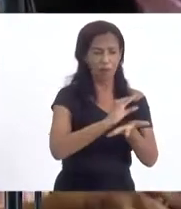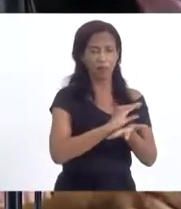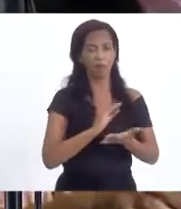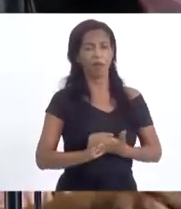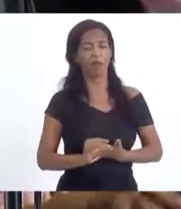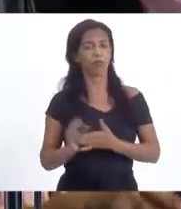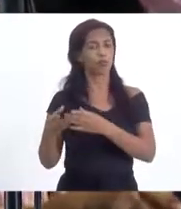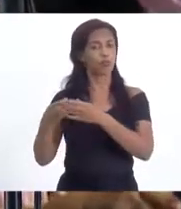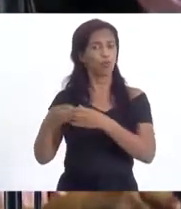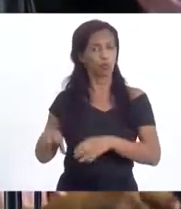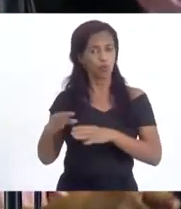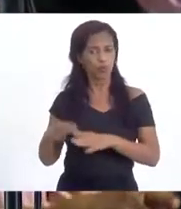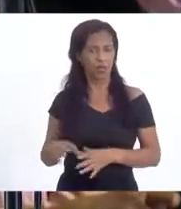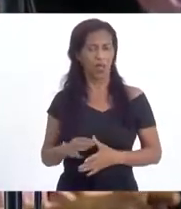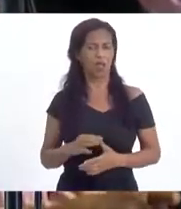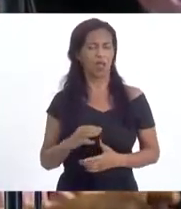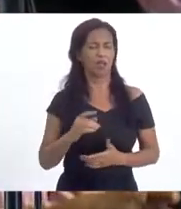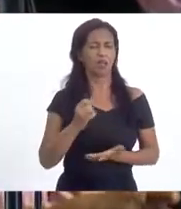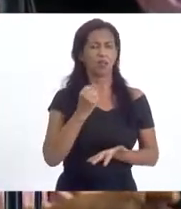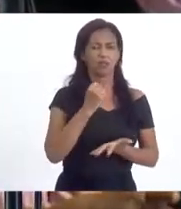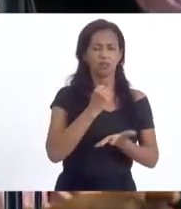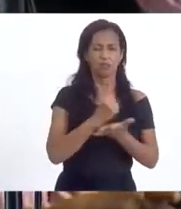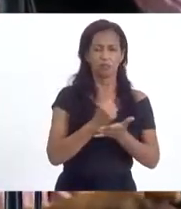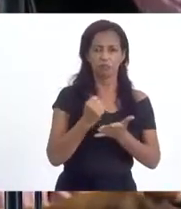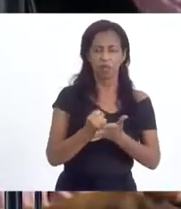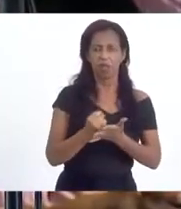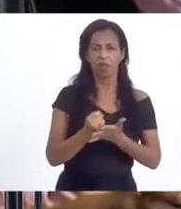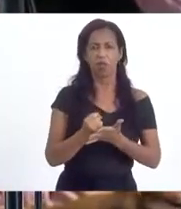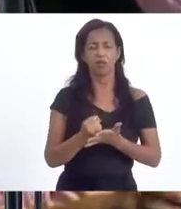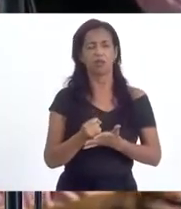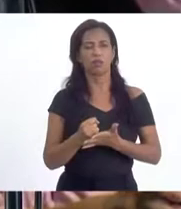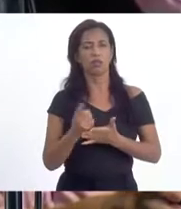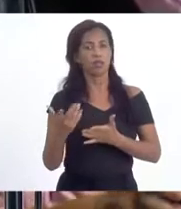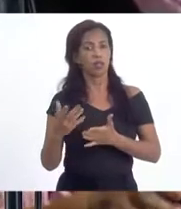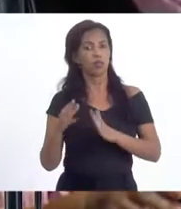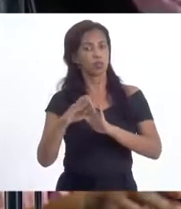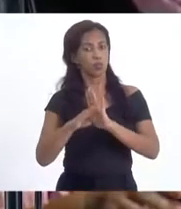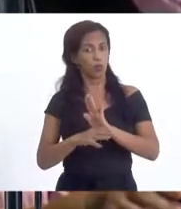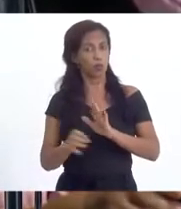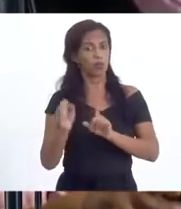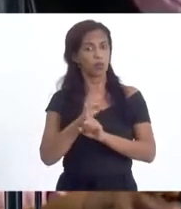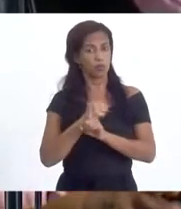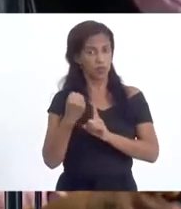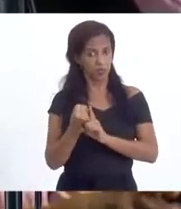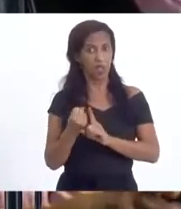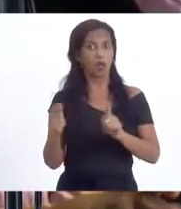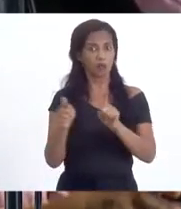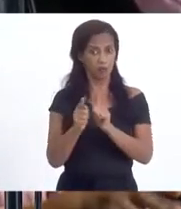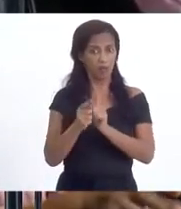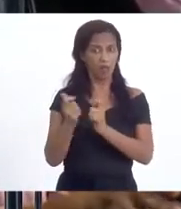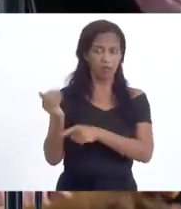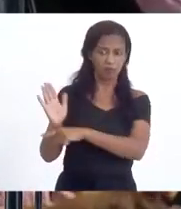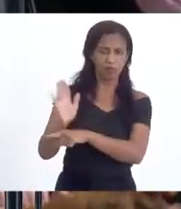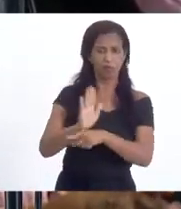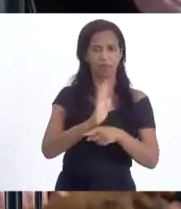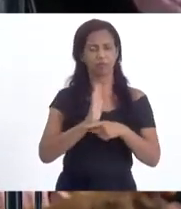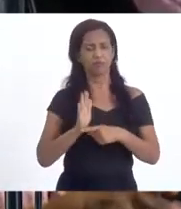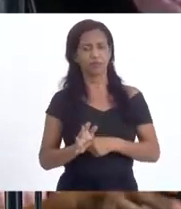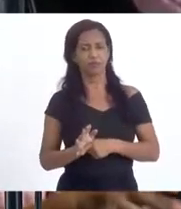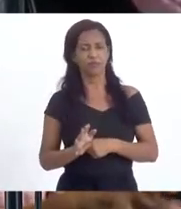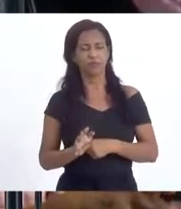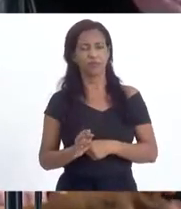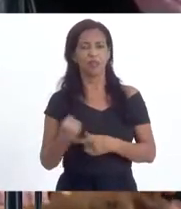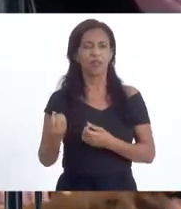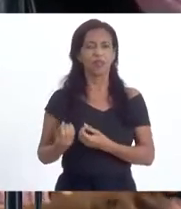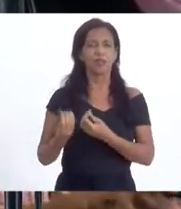funcionários concursados, terceirizados e os programas sociais, que daremos um 13º aos programas sociais, vai